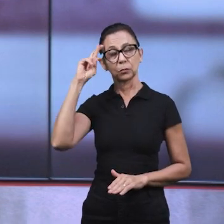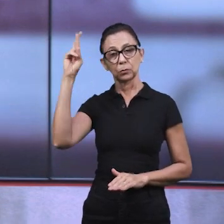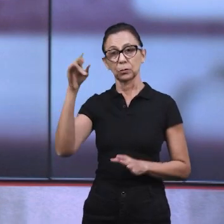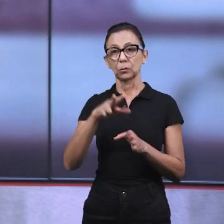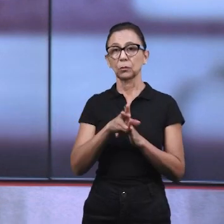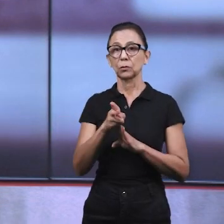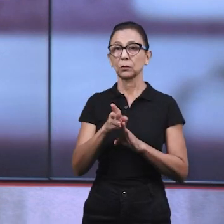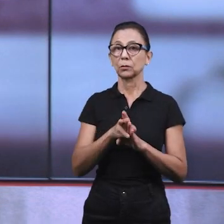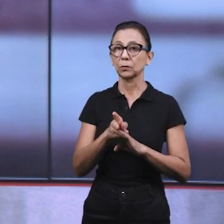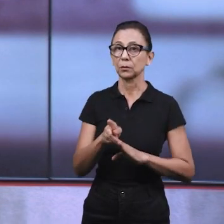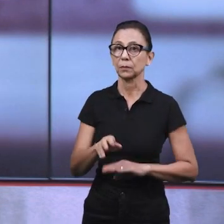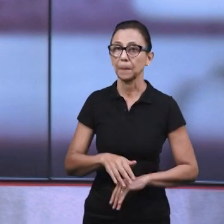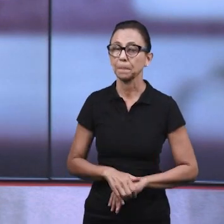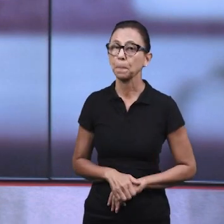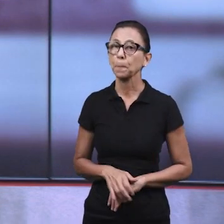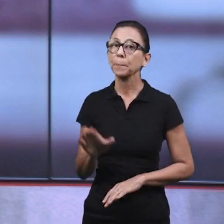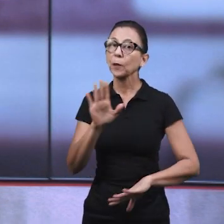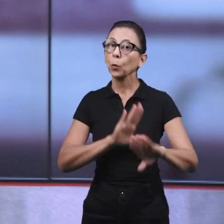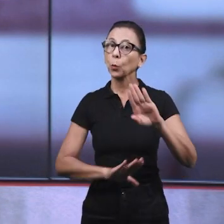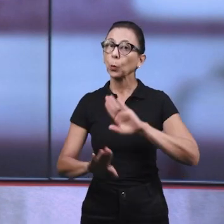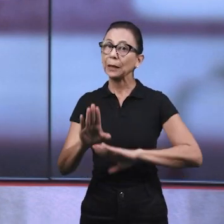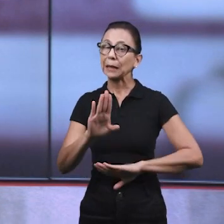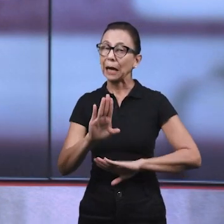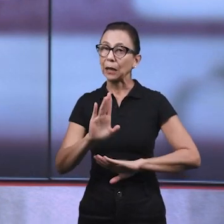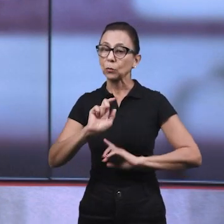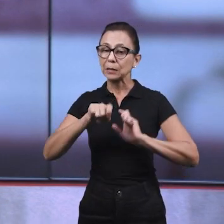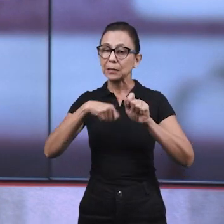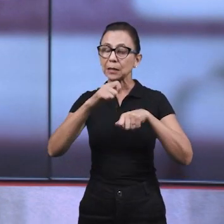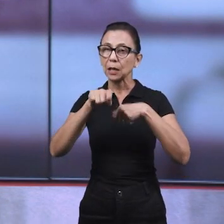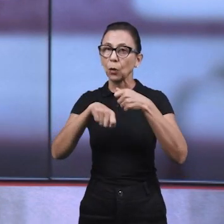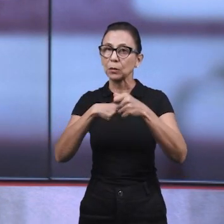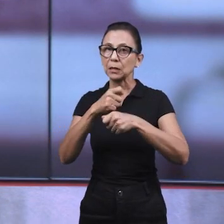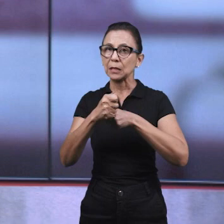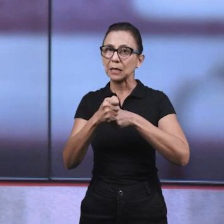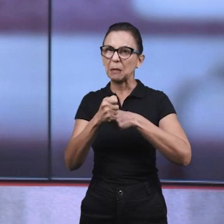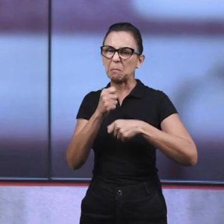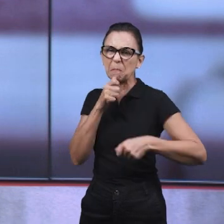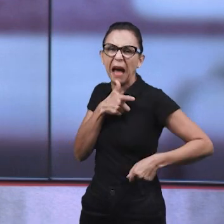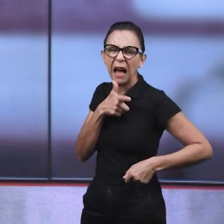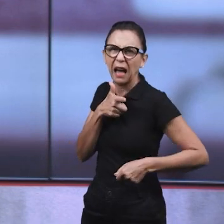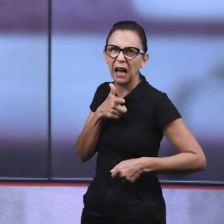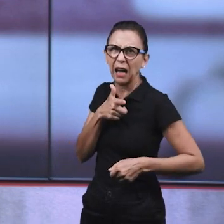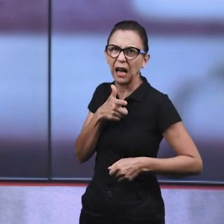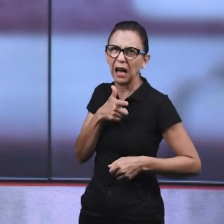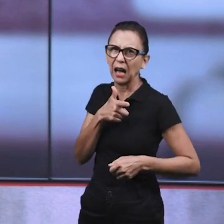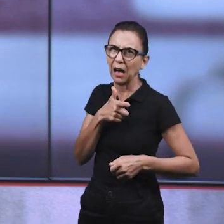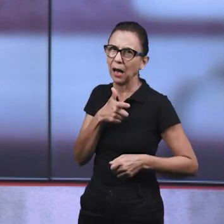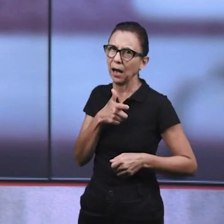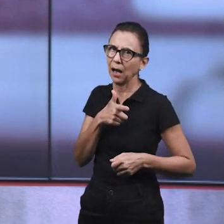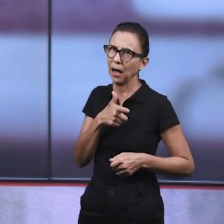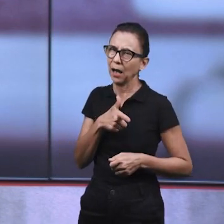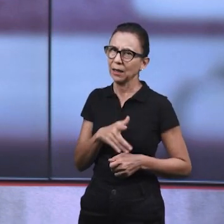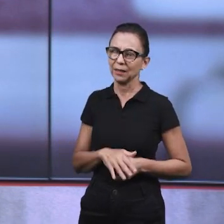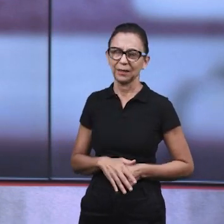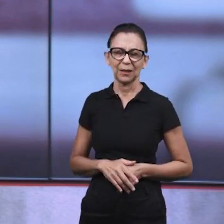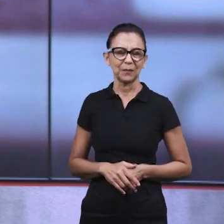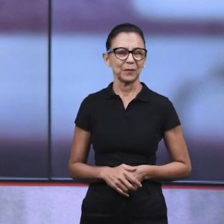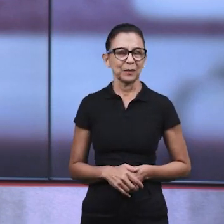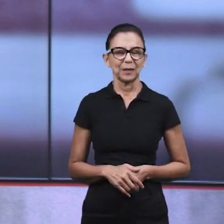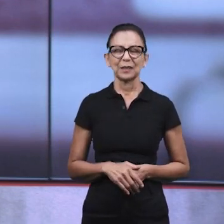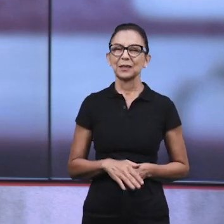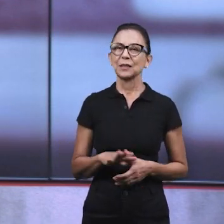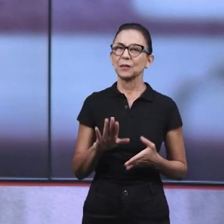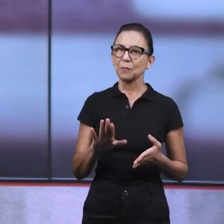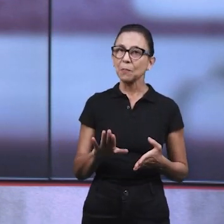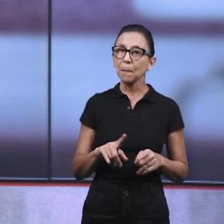seguinte conselho: não saia da vossa boca nenhuma palavra torpe, mas só o que for boa para promover